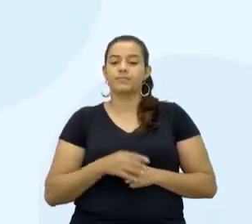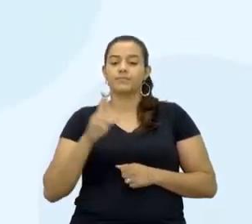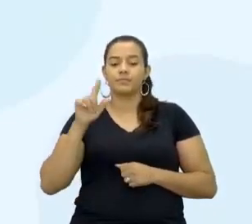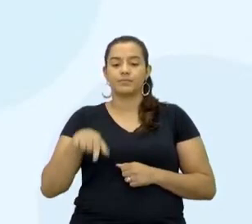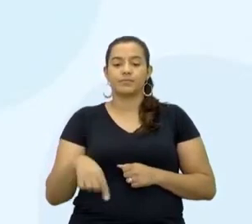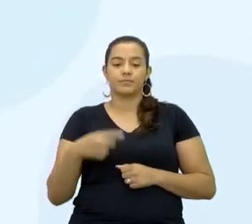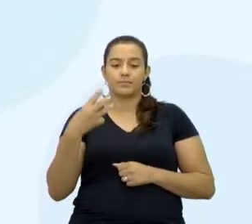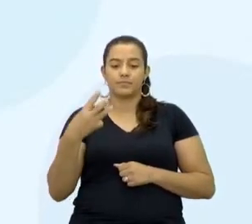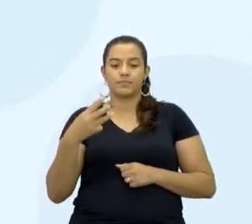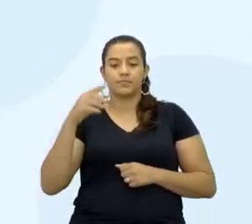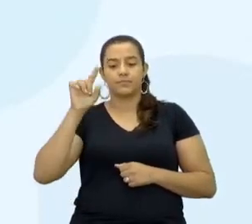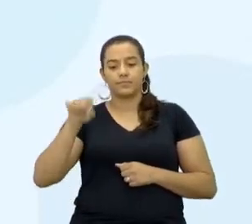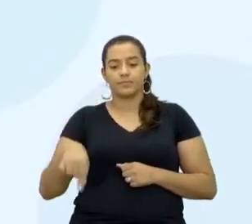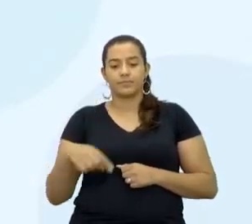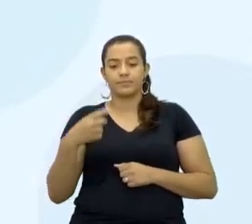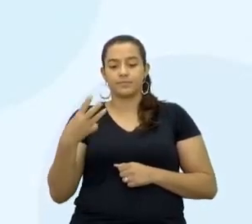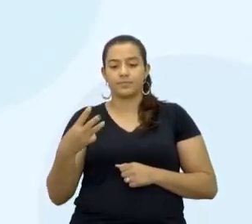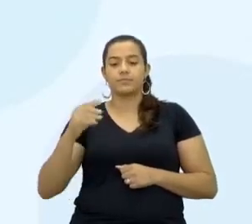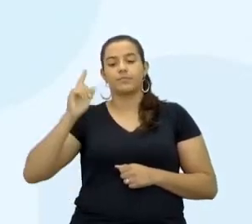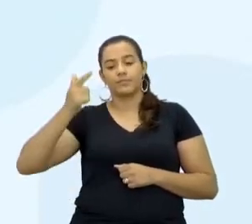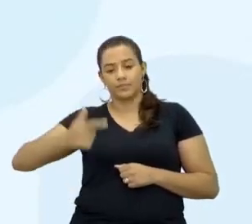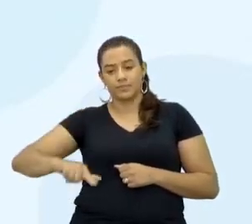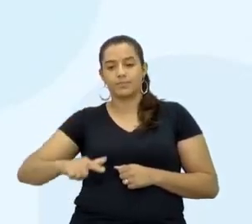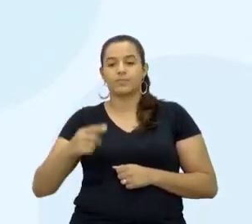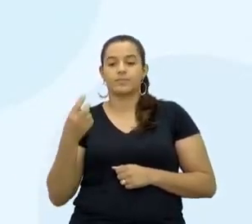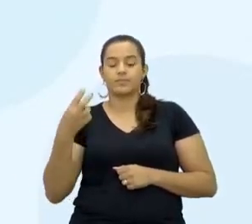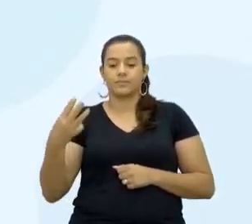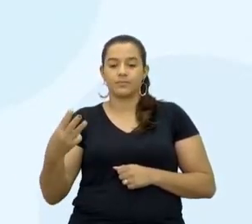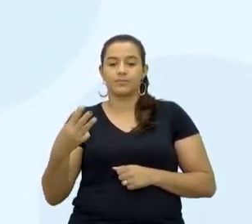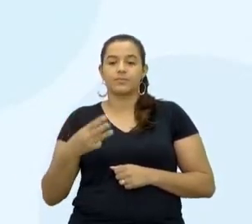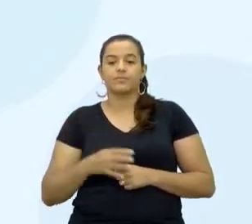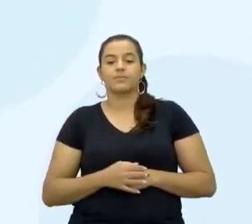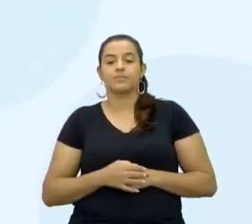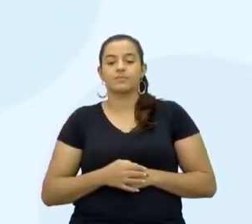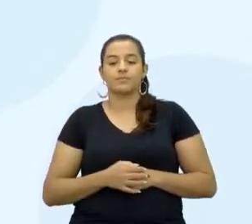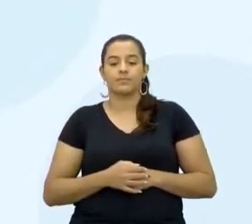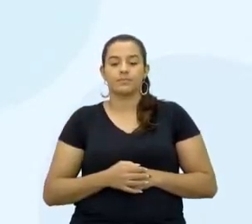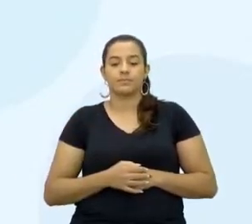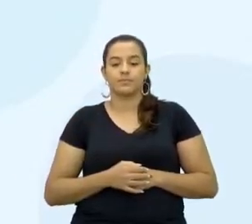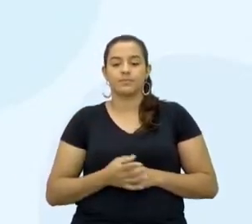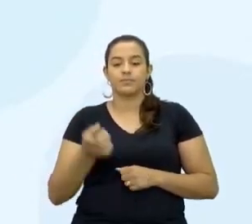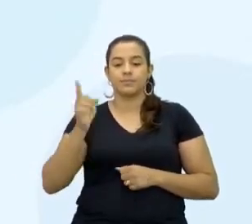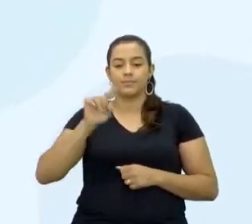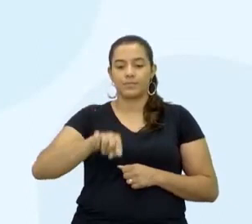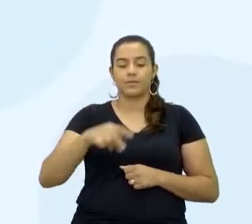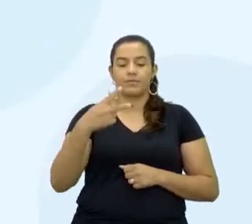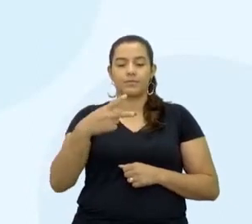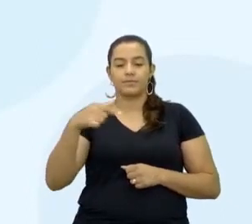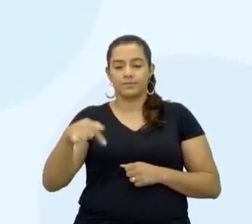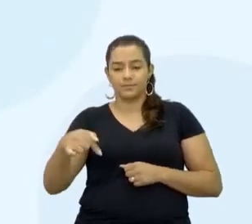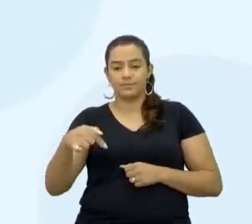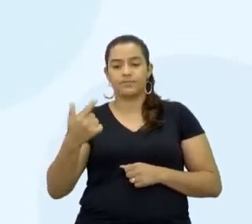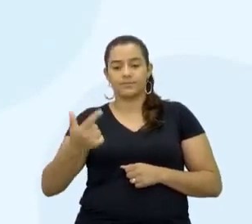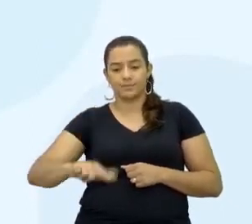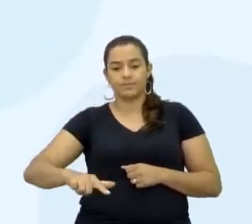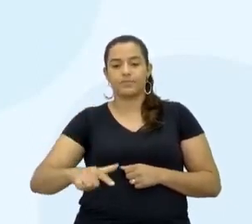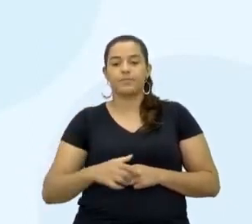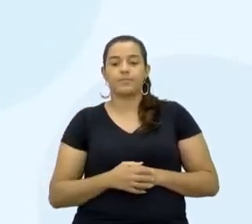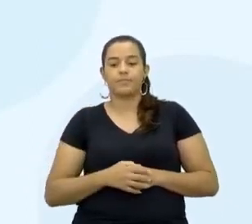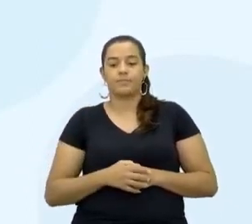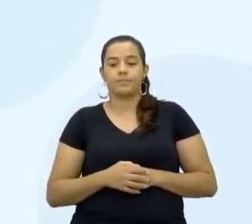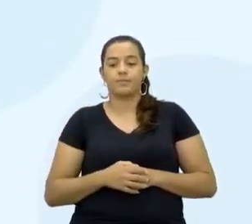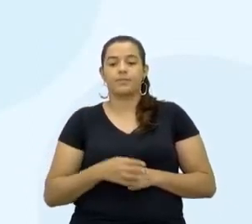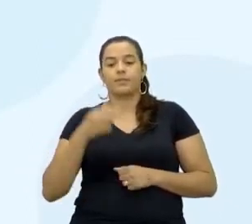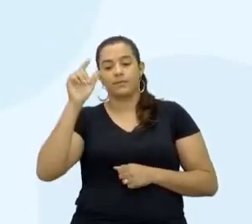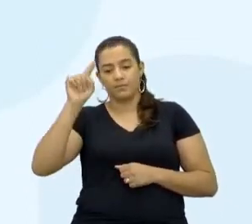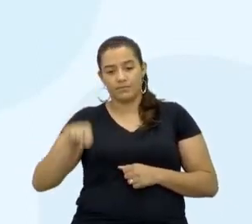abaixo o zerinho, olha lá como eu faço a divisão, dá 3 de novo, certo? 3 vezes 9, 27, e